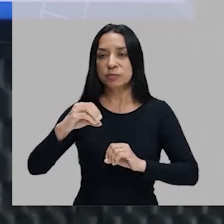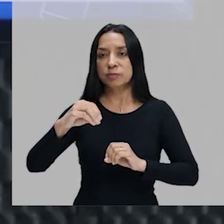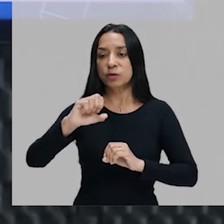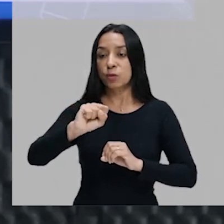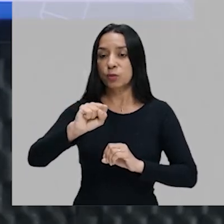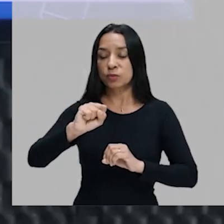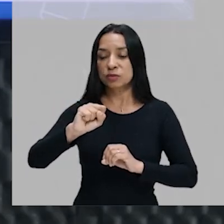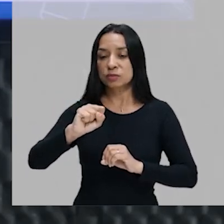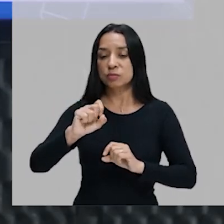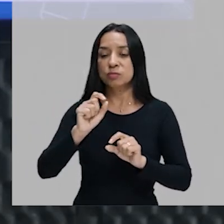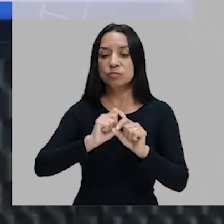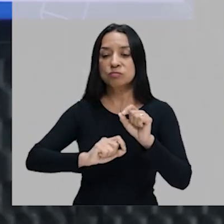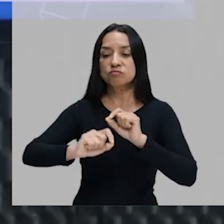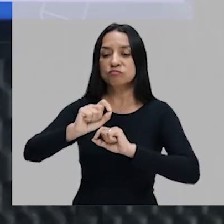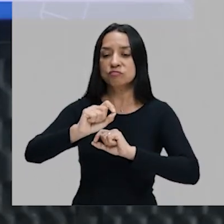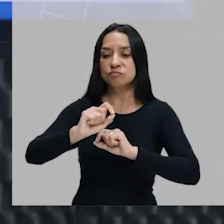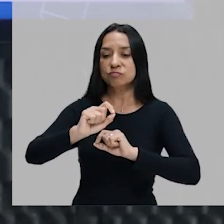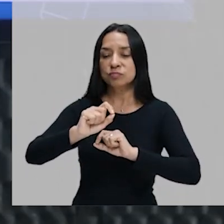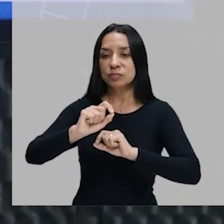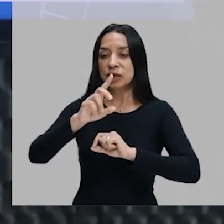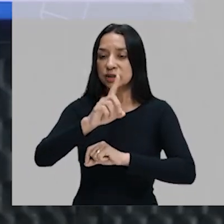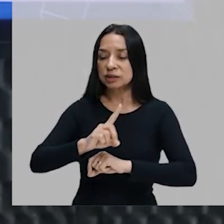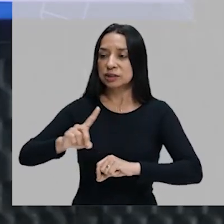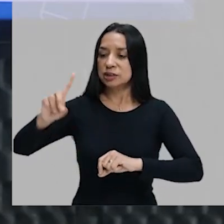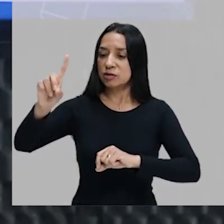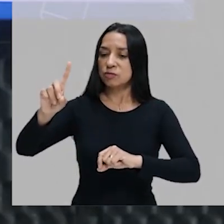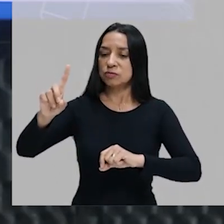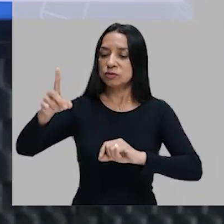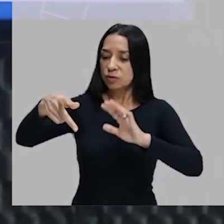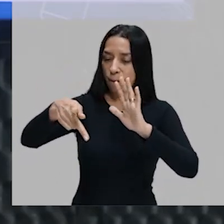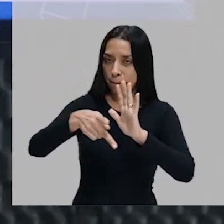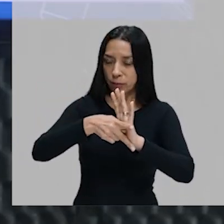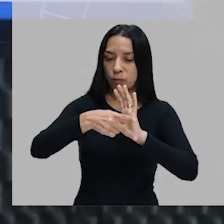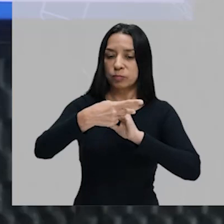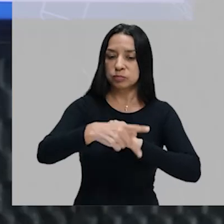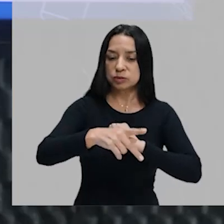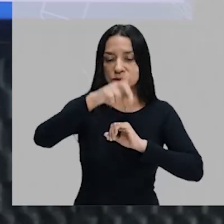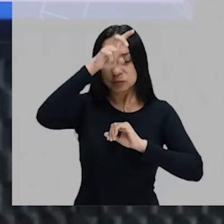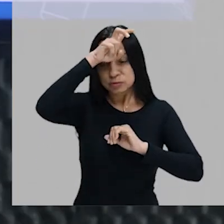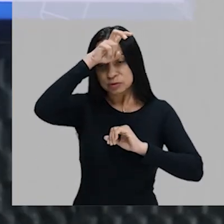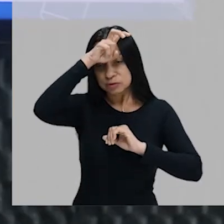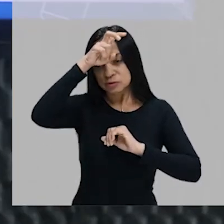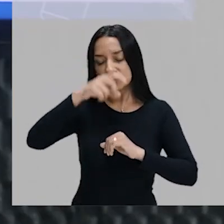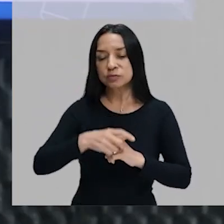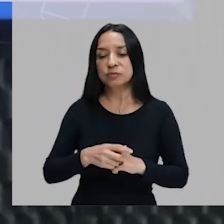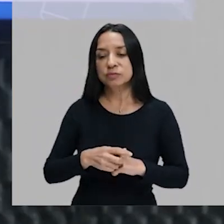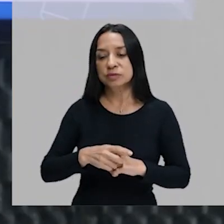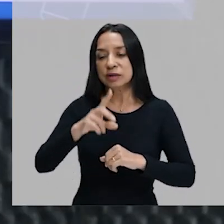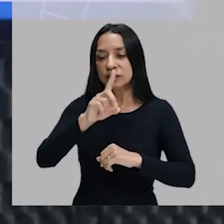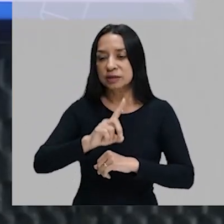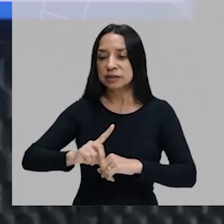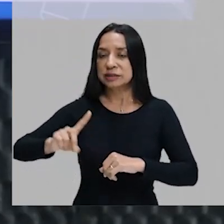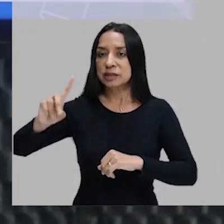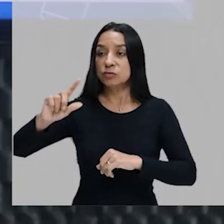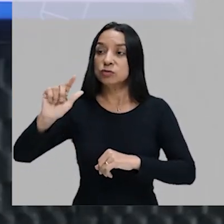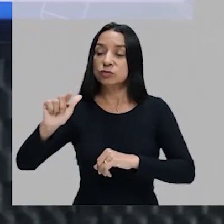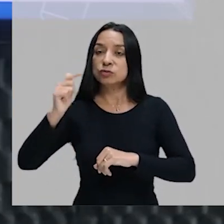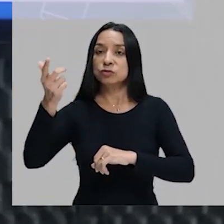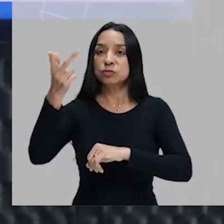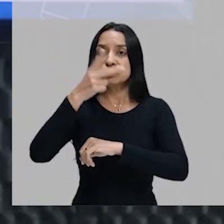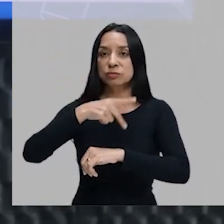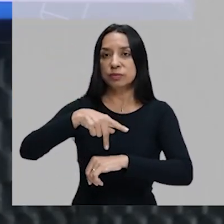divindades locais, estão presentes nessa estrutura politeísta. Nós temos deuses